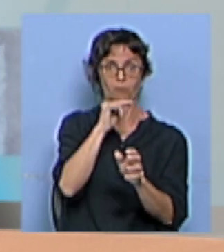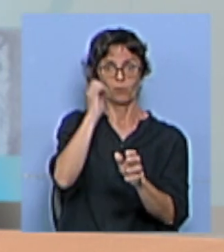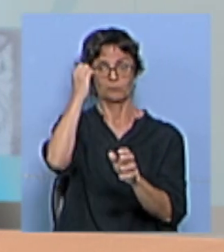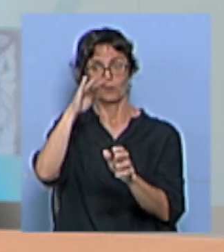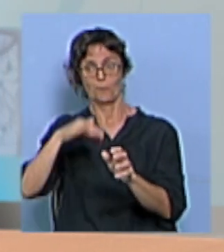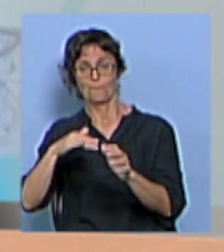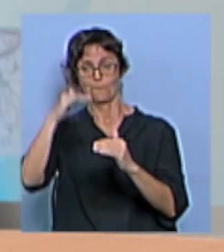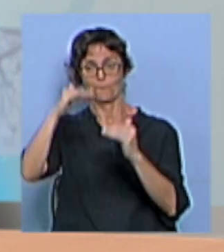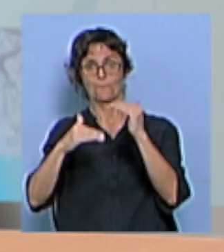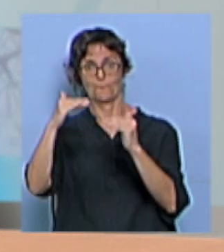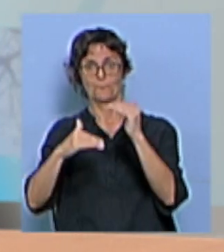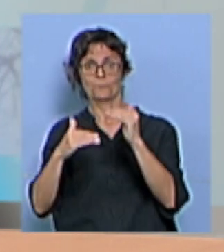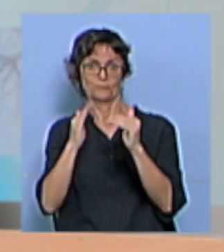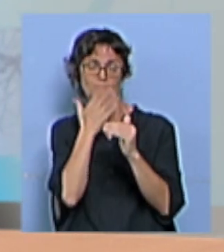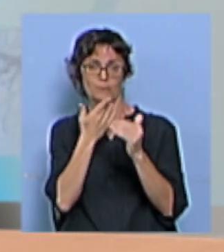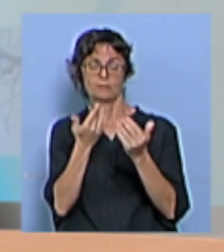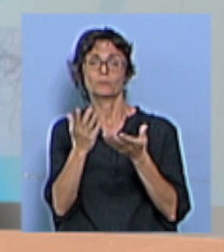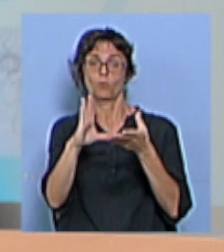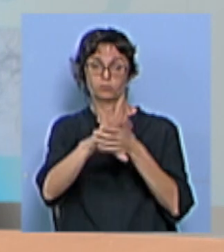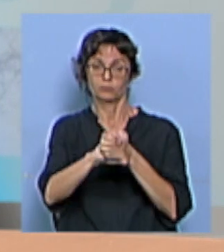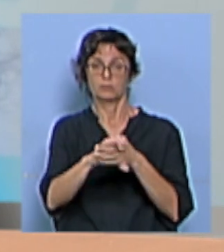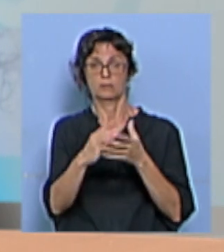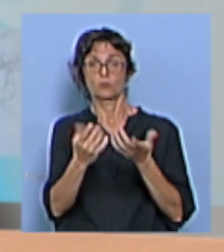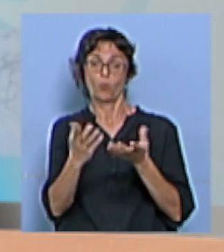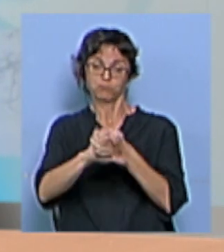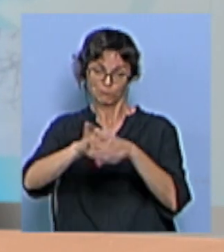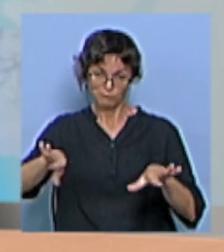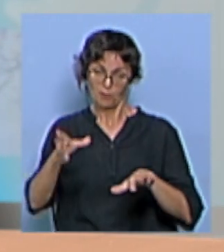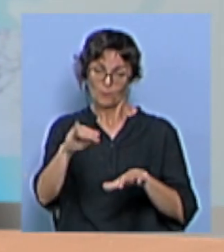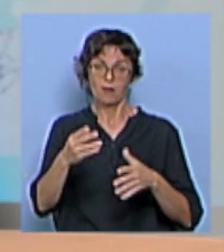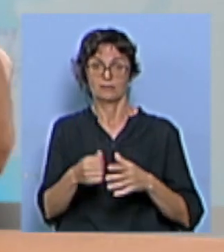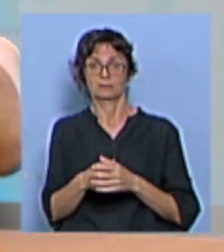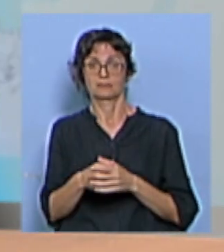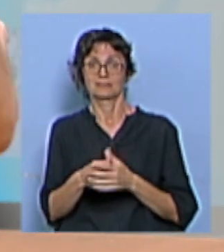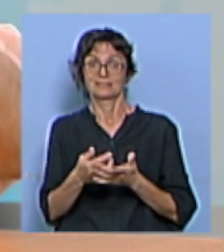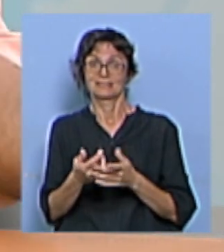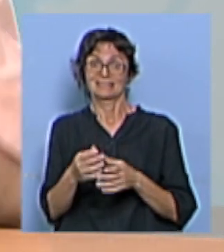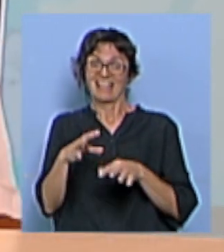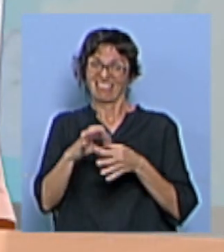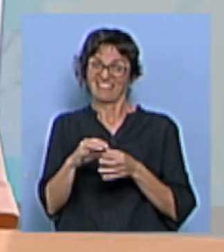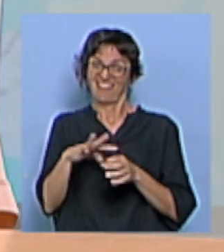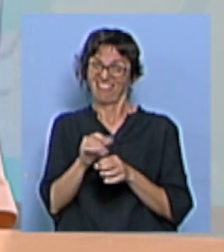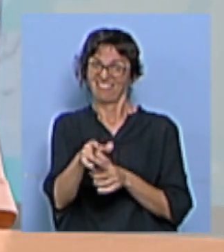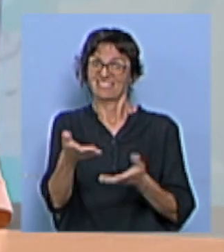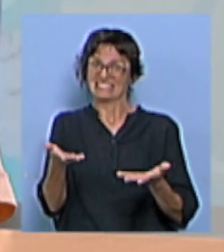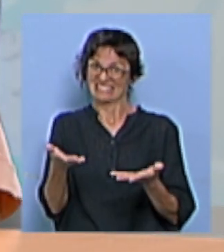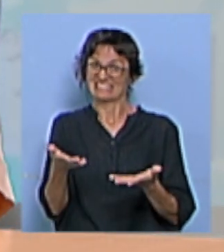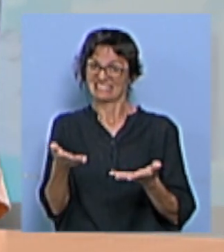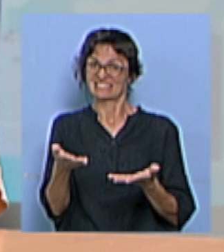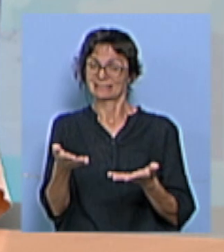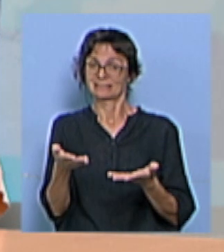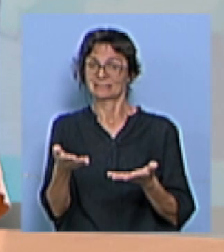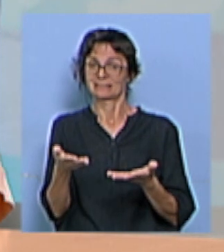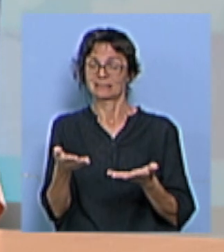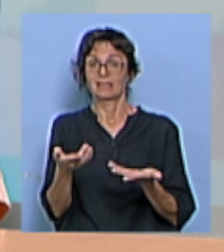cresceu. Há divórcios que ainda não aconteceram, mas vão acontecer, tudo por causa desta situação tremendamente ambígua e